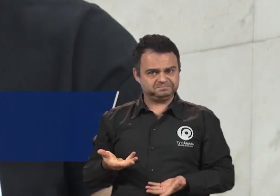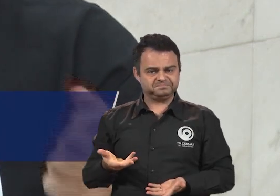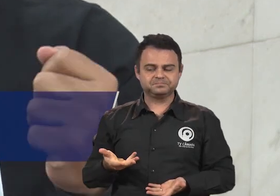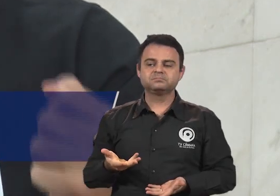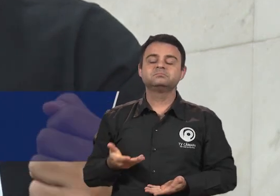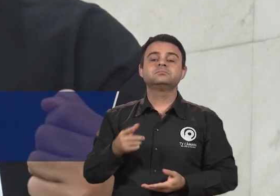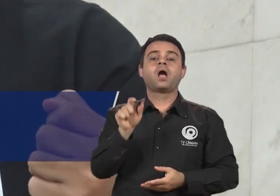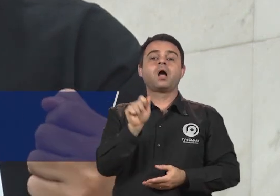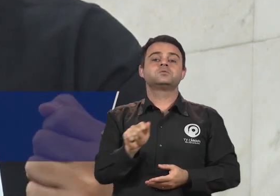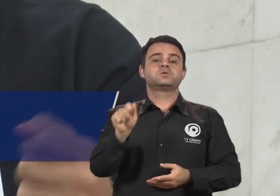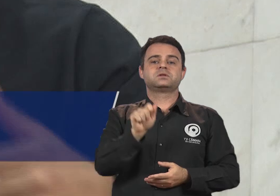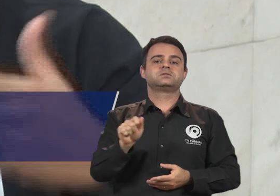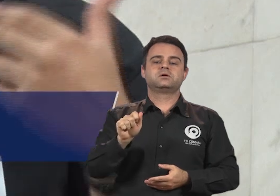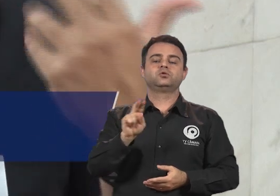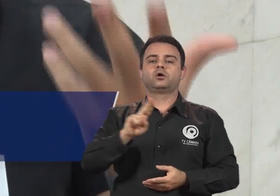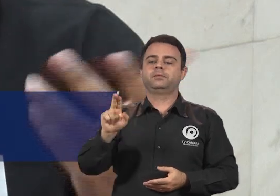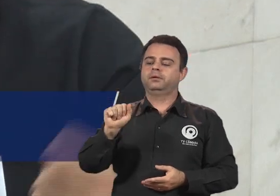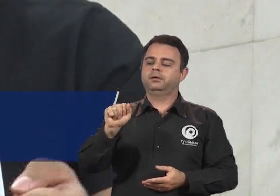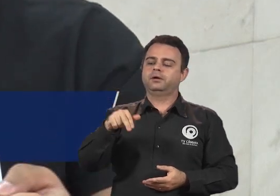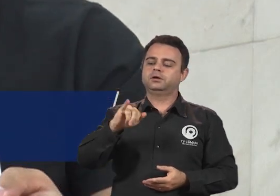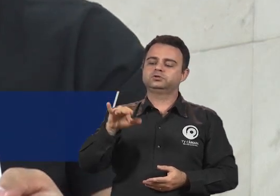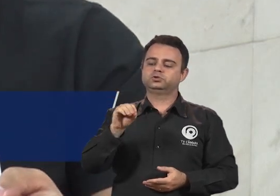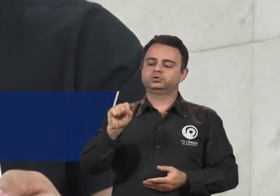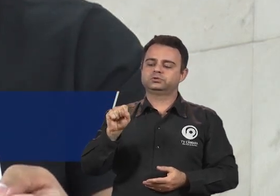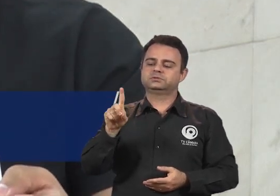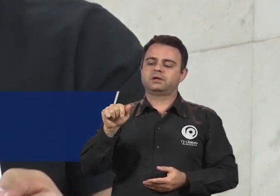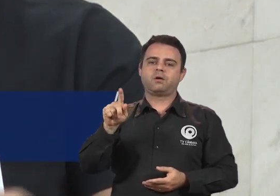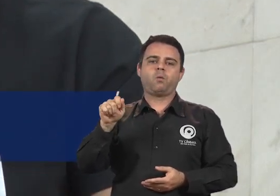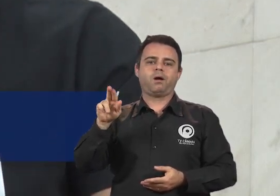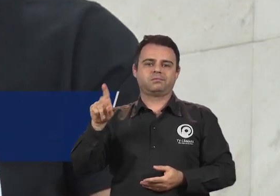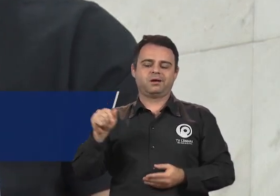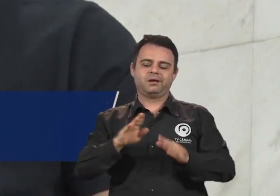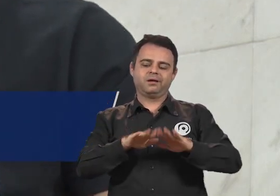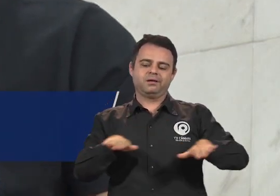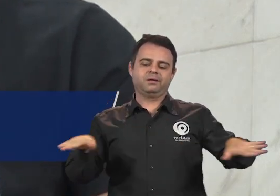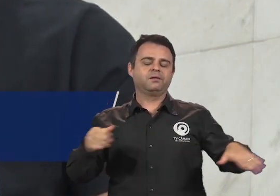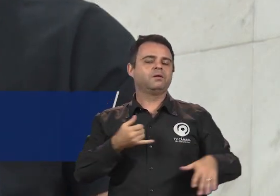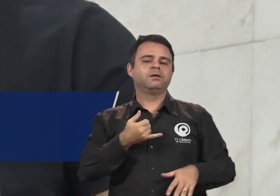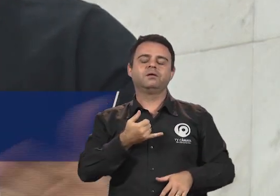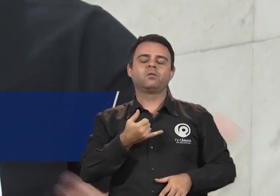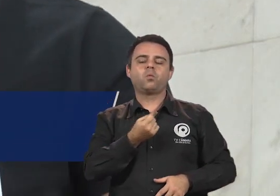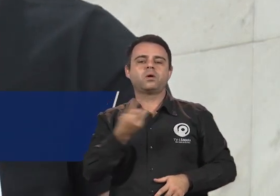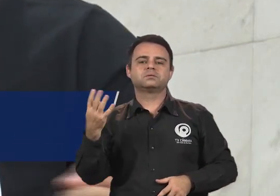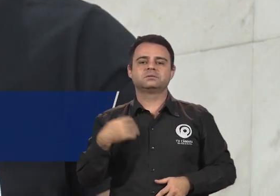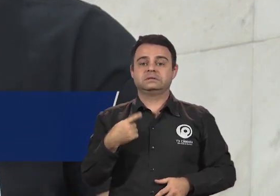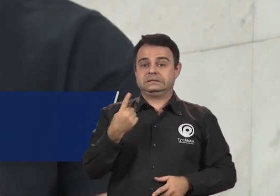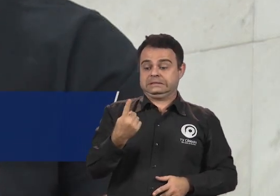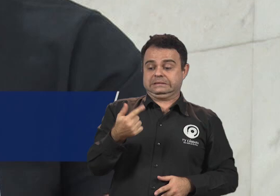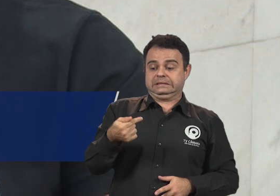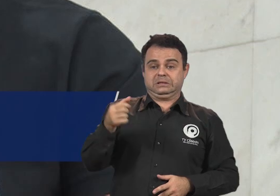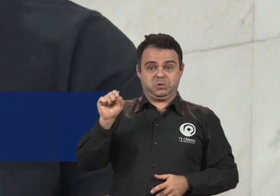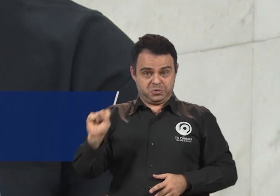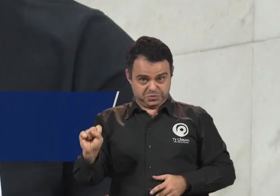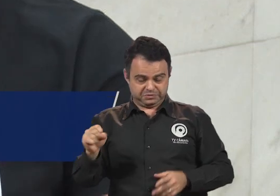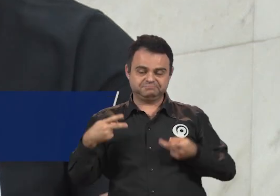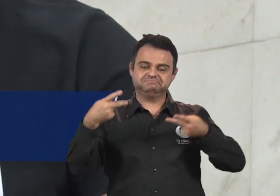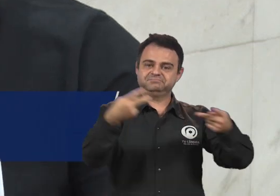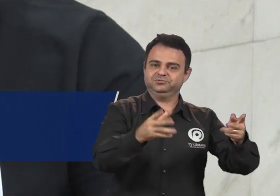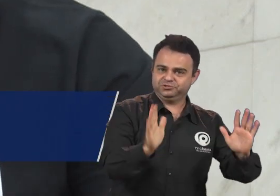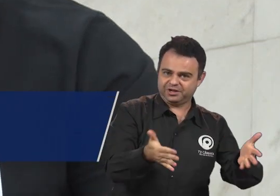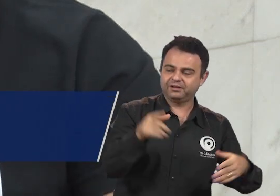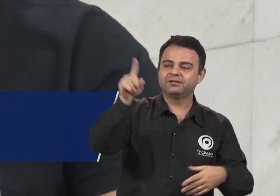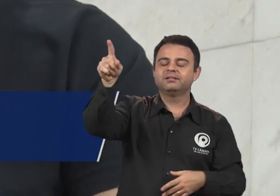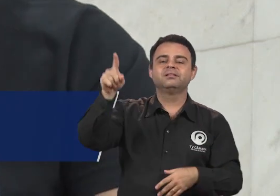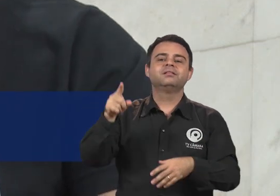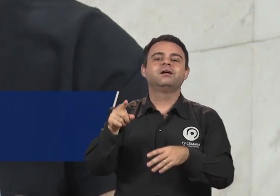com a Associação Anjo da Guarda, por exemplo, que tem ali 178 crianças. A gente visitou o Lar São Vicente de Paula, que tem